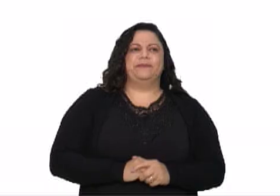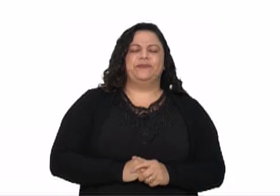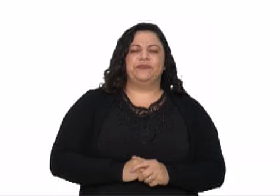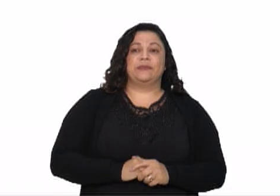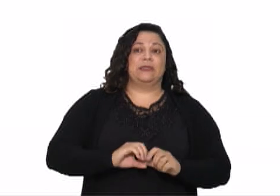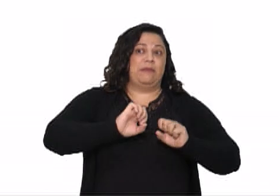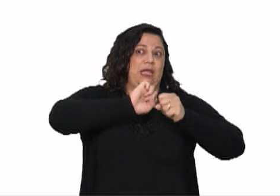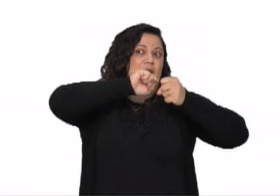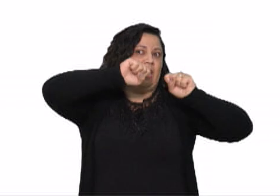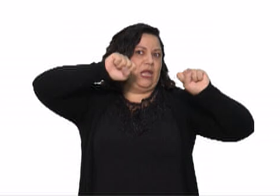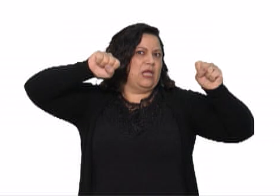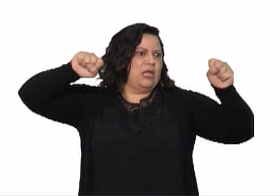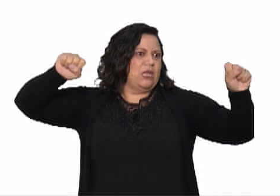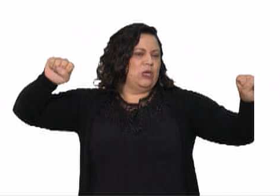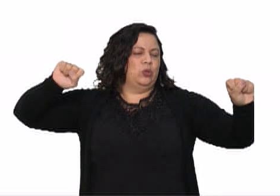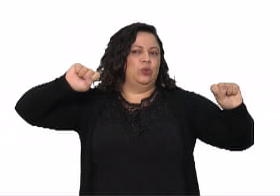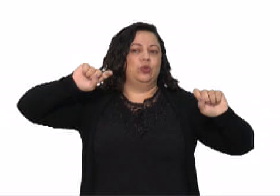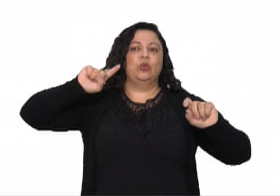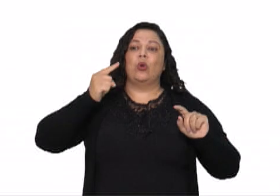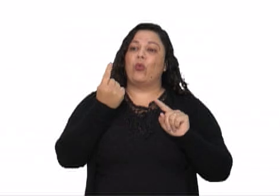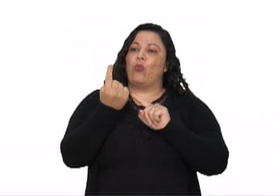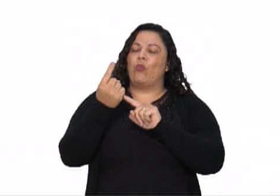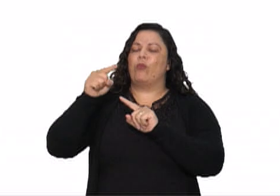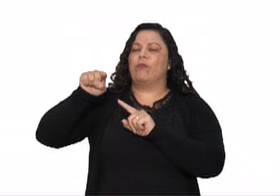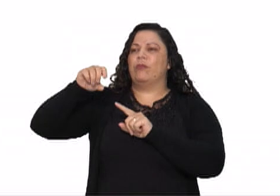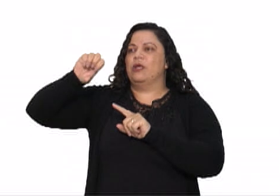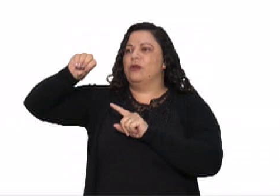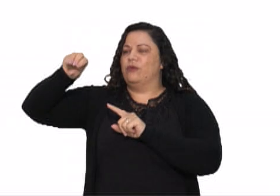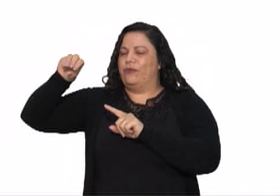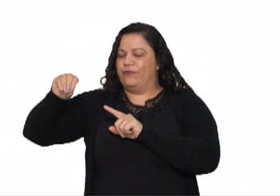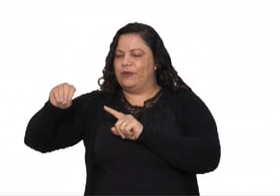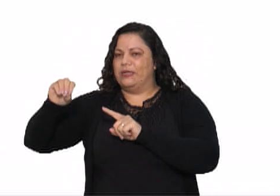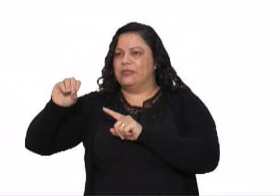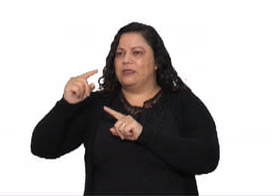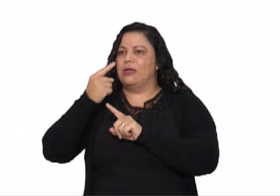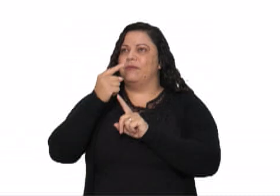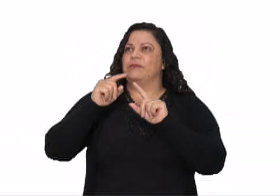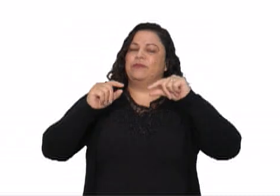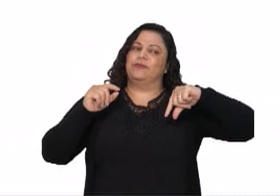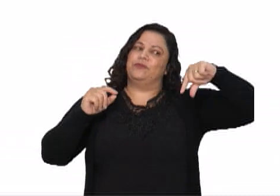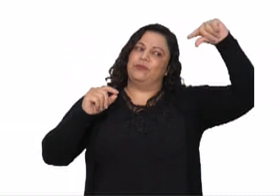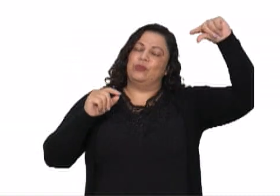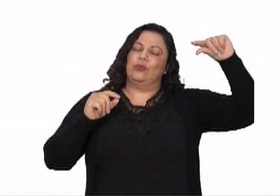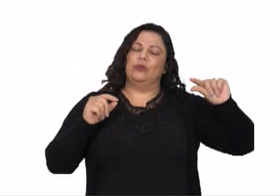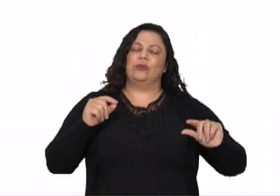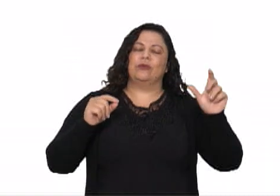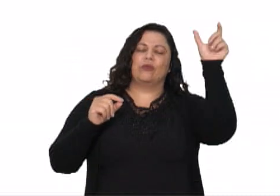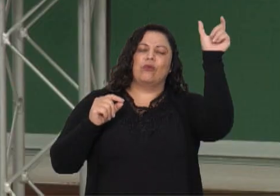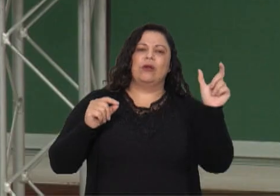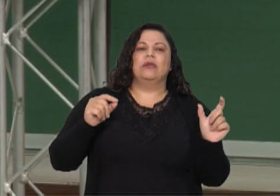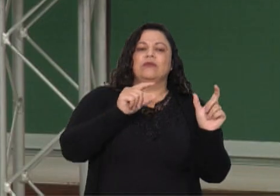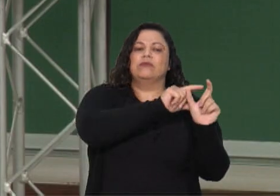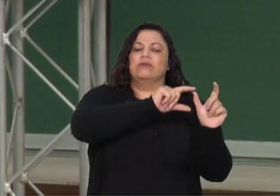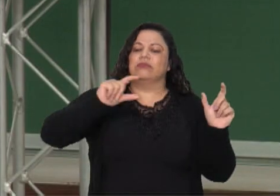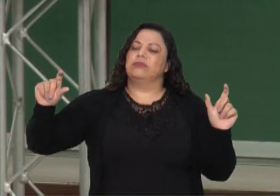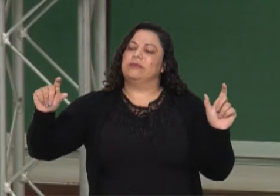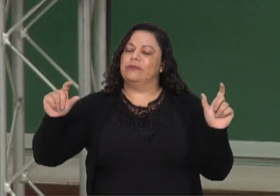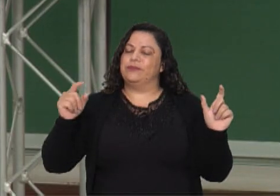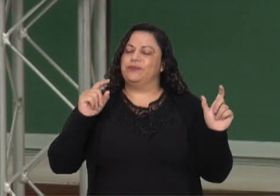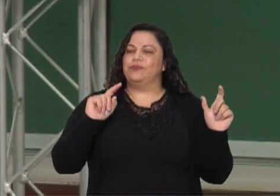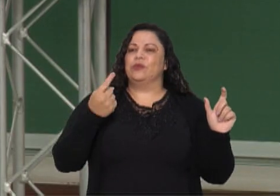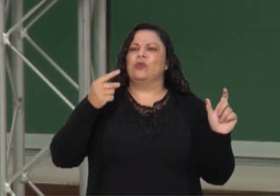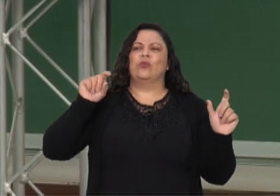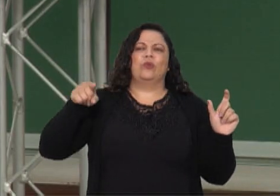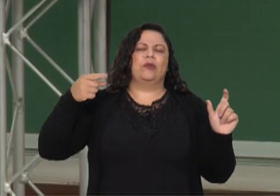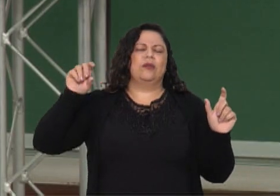1,90 por 1,80 metros, bem alta, né? Bem grande. Então, olha só, ela traz aí toda a tristeza